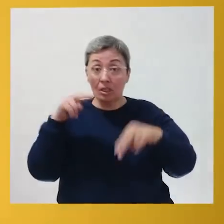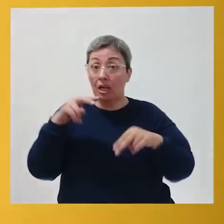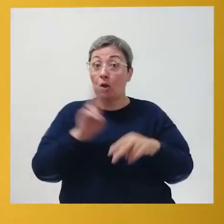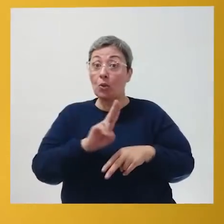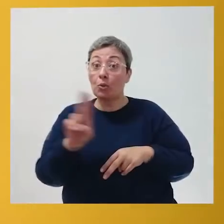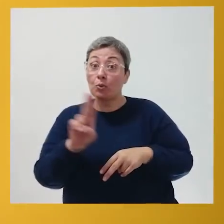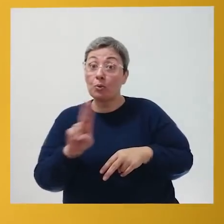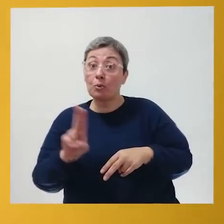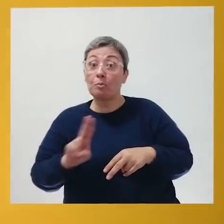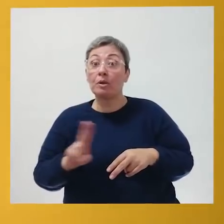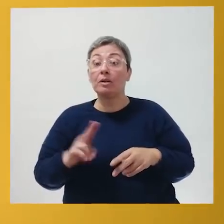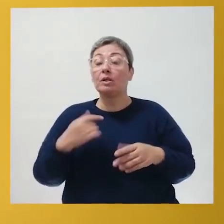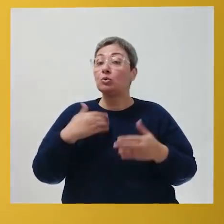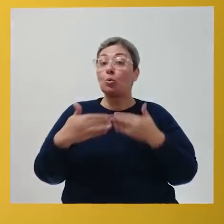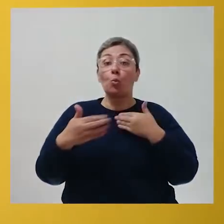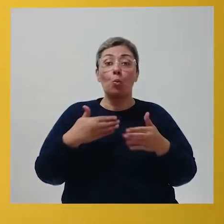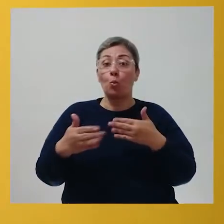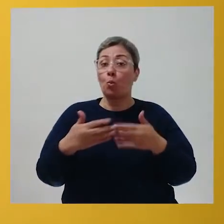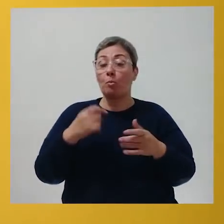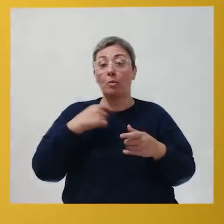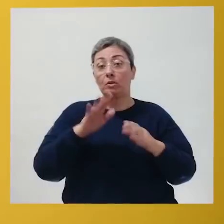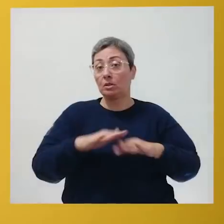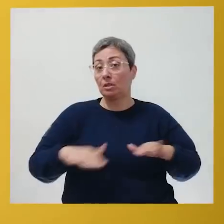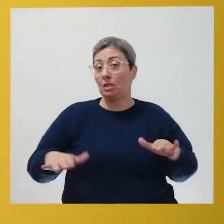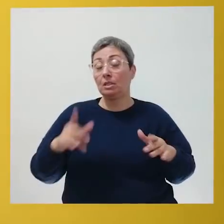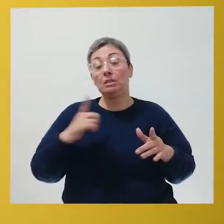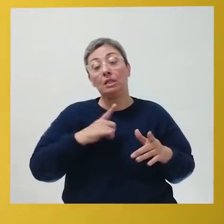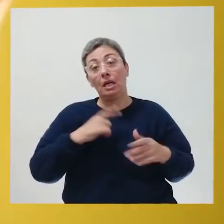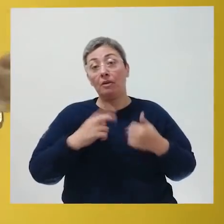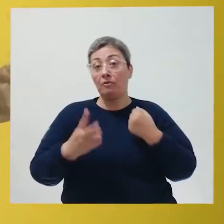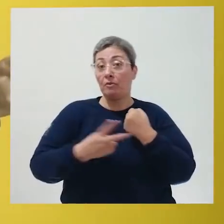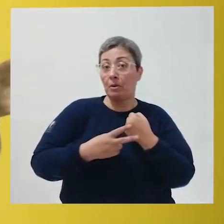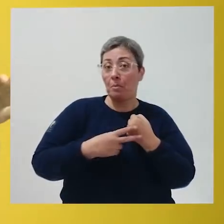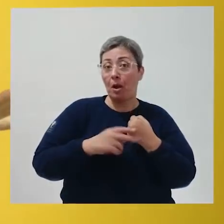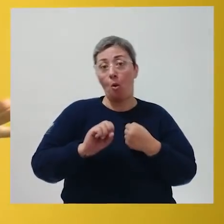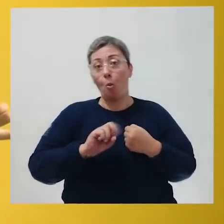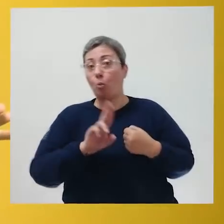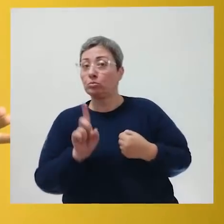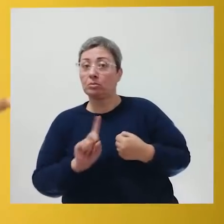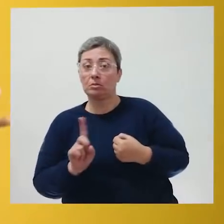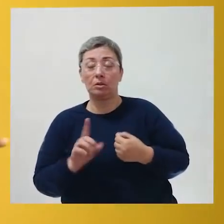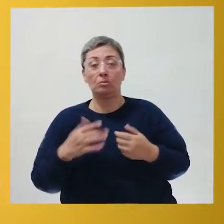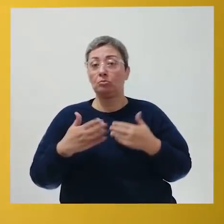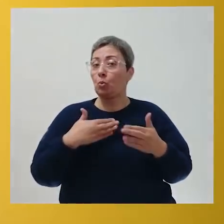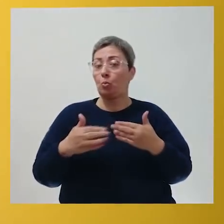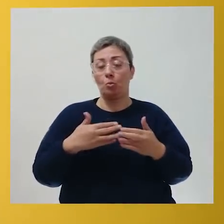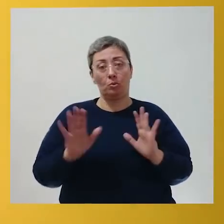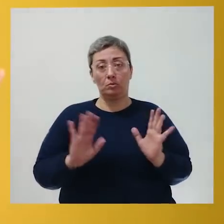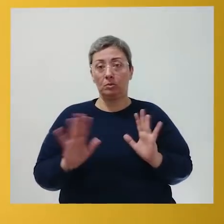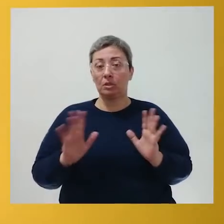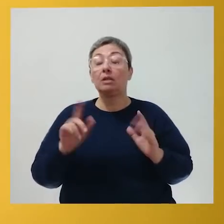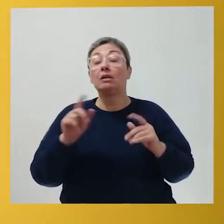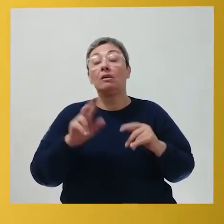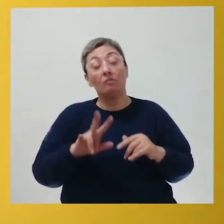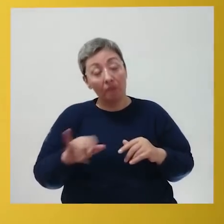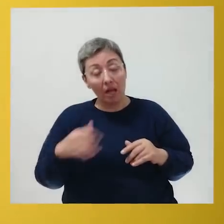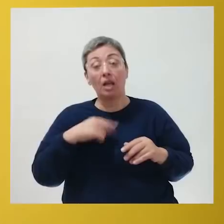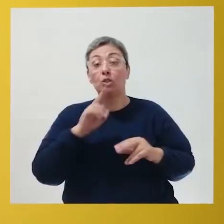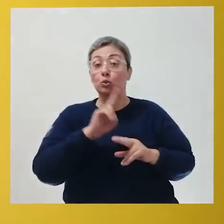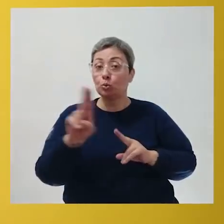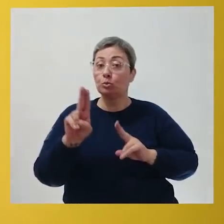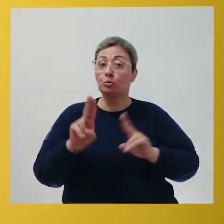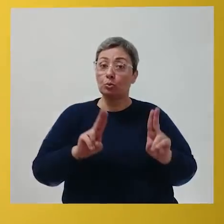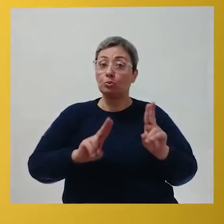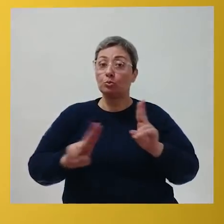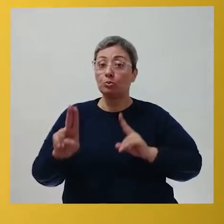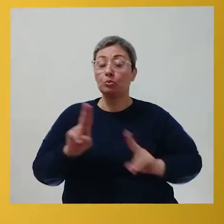quero nomear, independente de crianças que eu tenha, verbal ou não verbal, não importa. Nós vamos